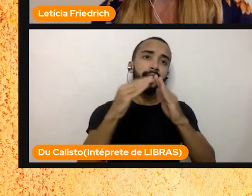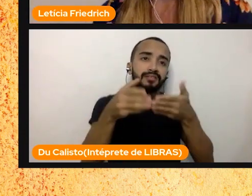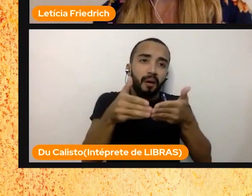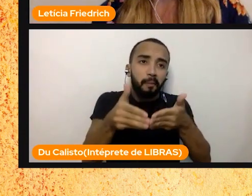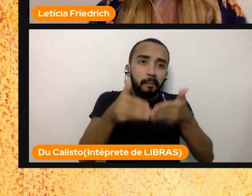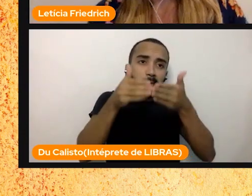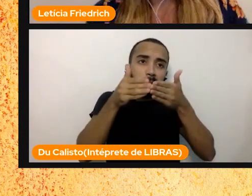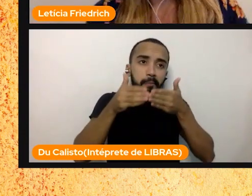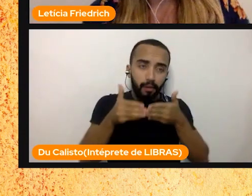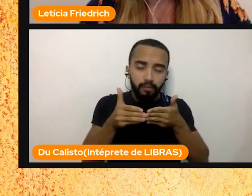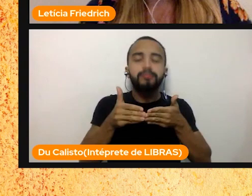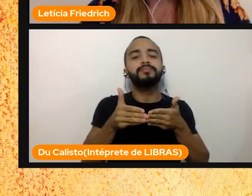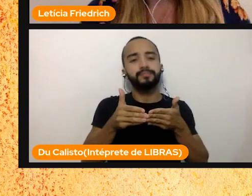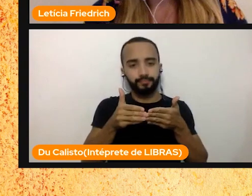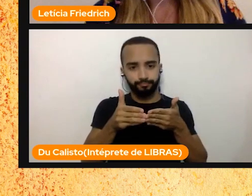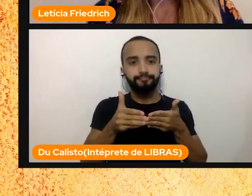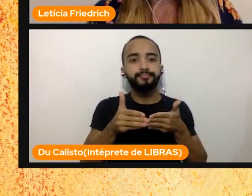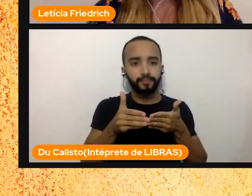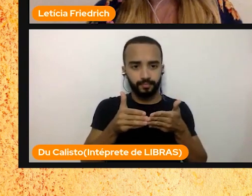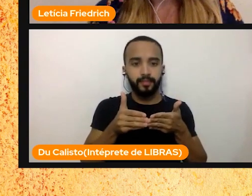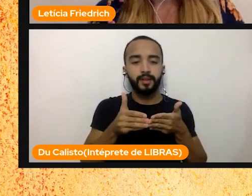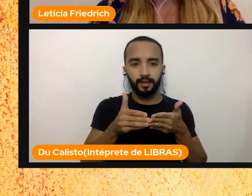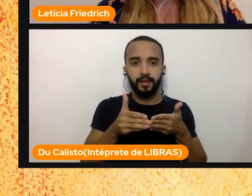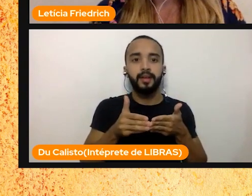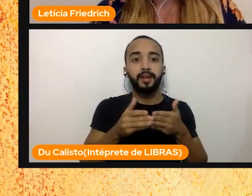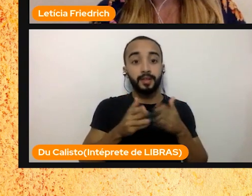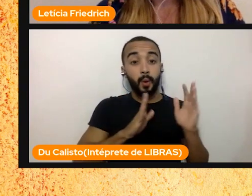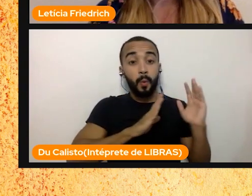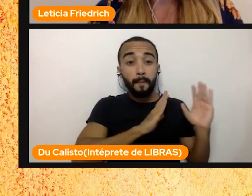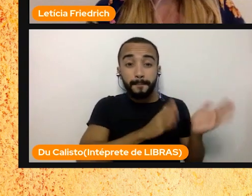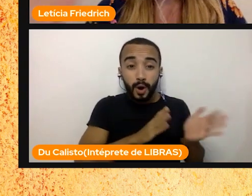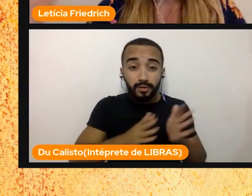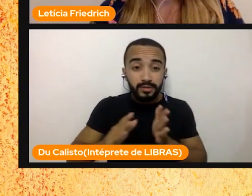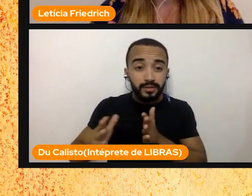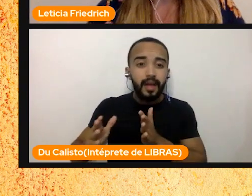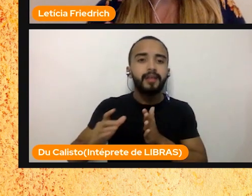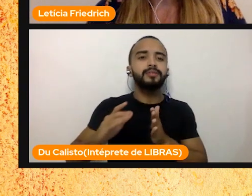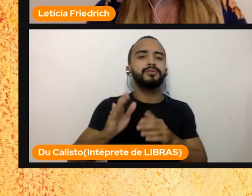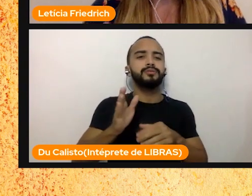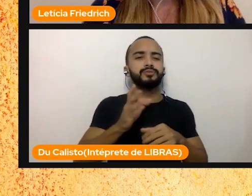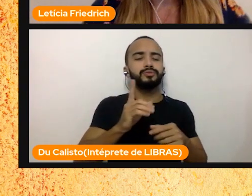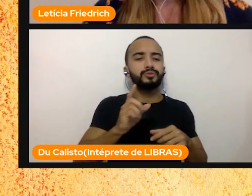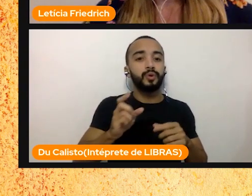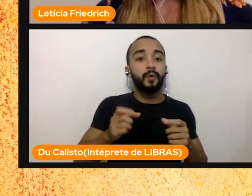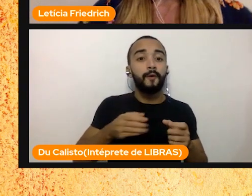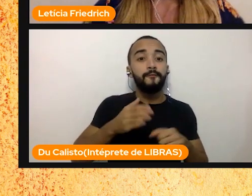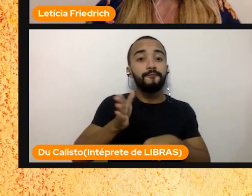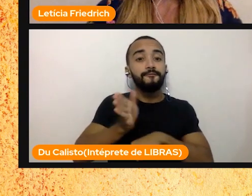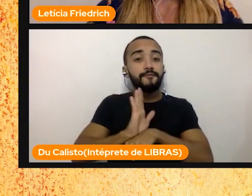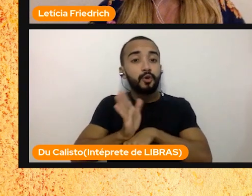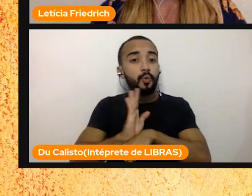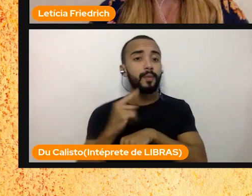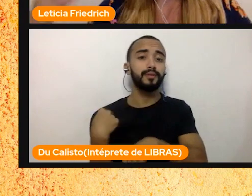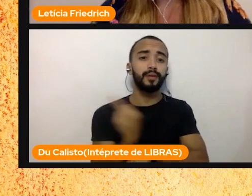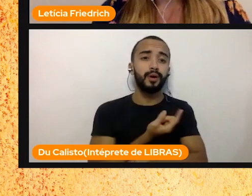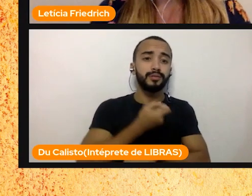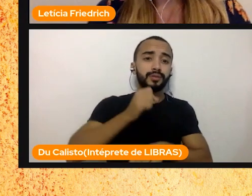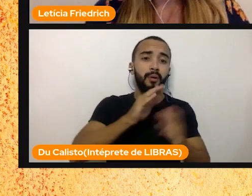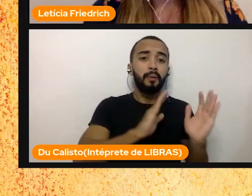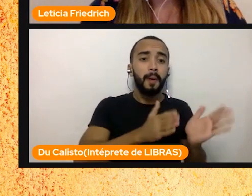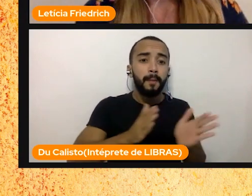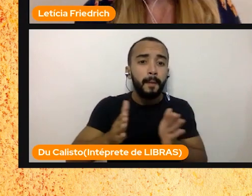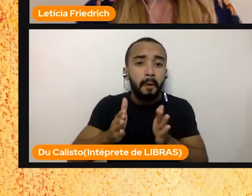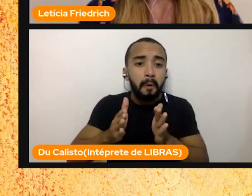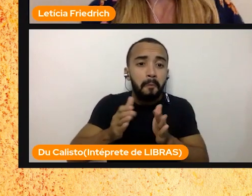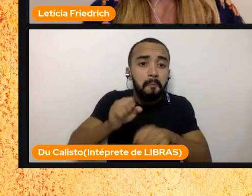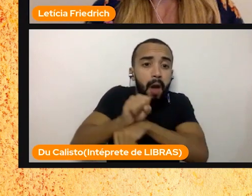Então, o Foley, de fato, foi um processo do filme nosso, pós-produção, que ficou parado por alguns meses, porque o estúdio ficou